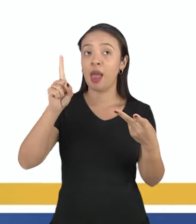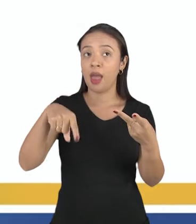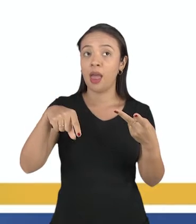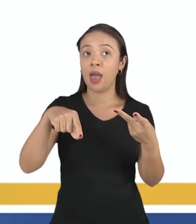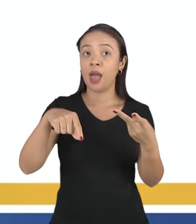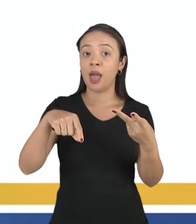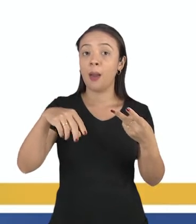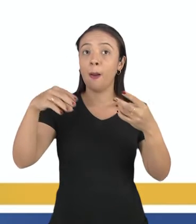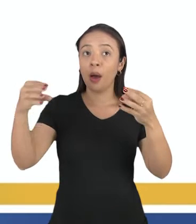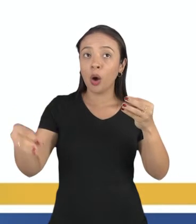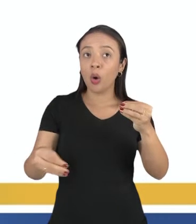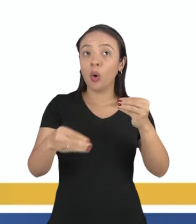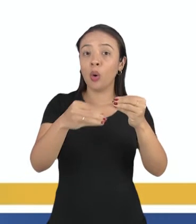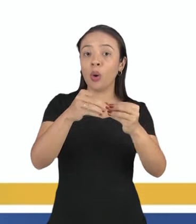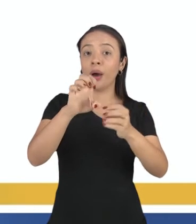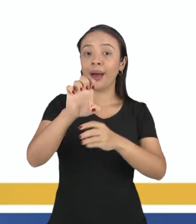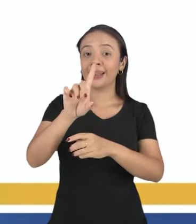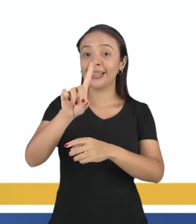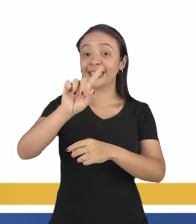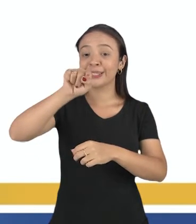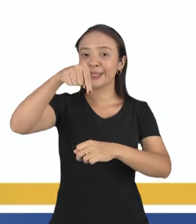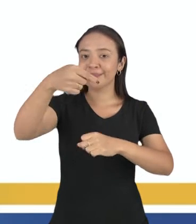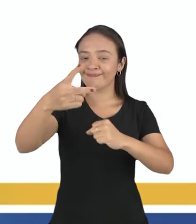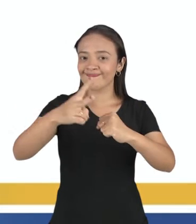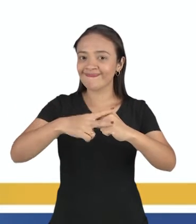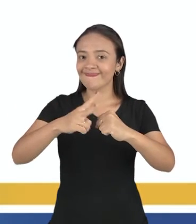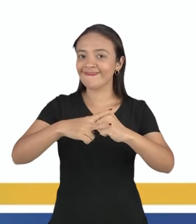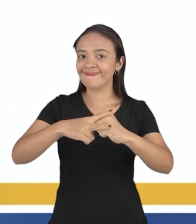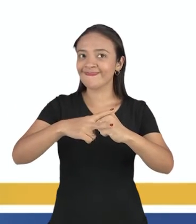precisei acrescentar o ED após o verbo.